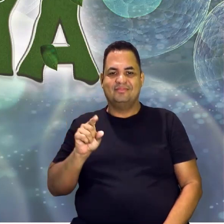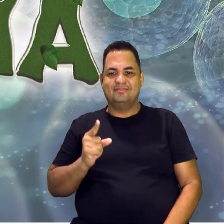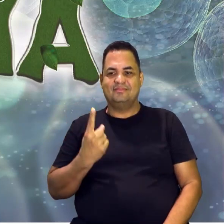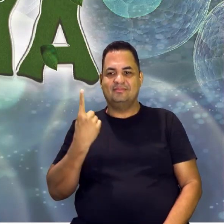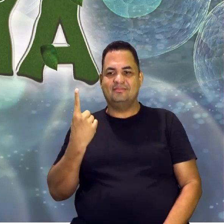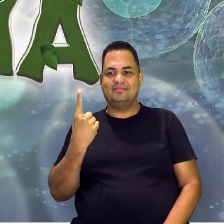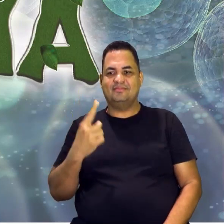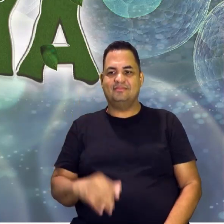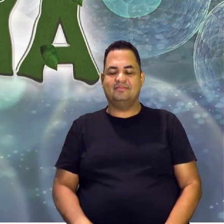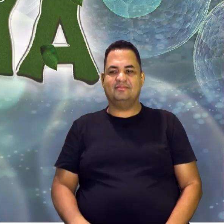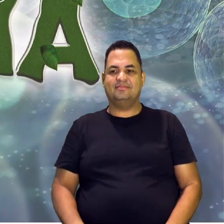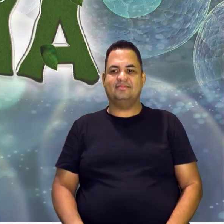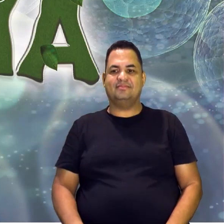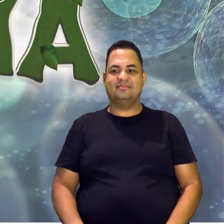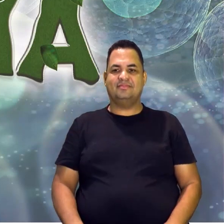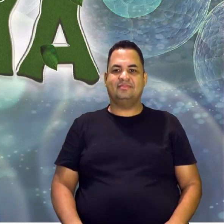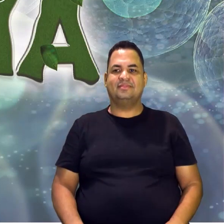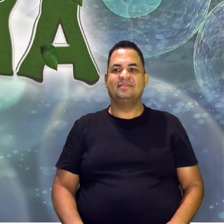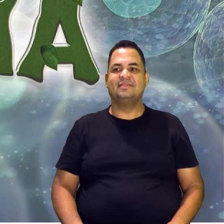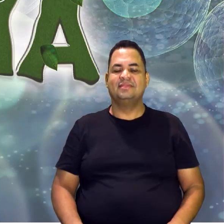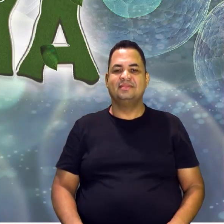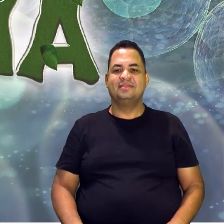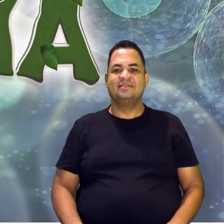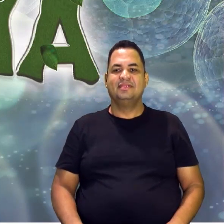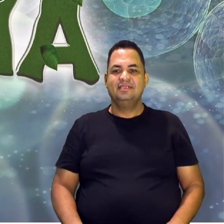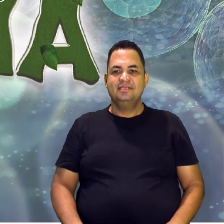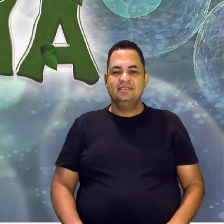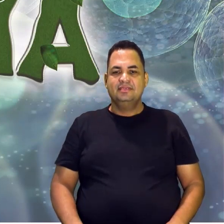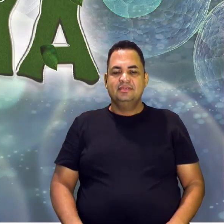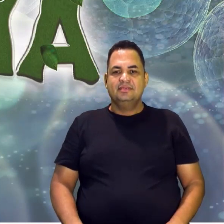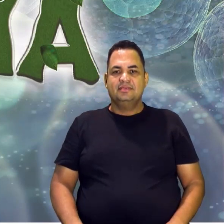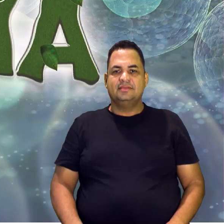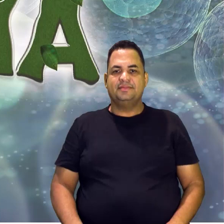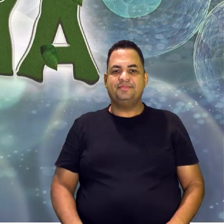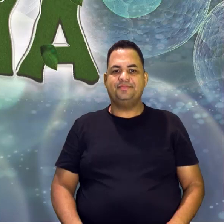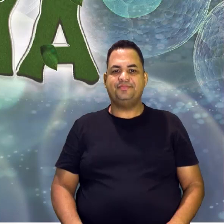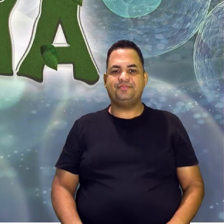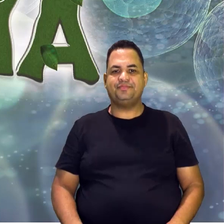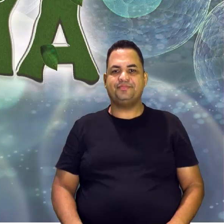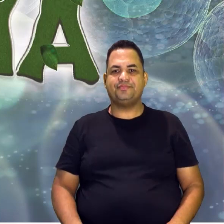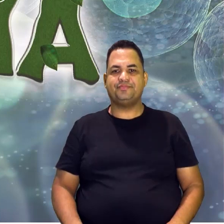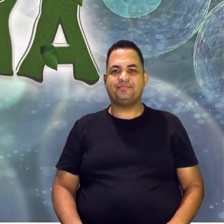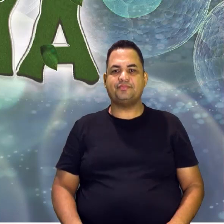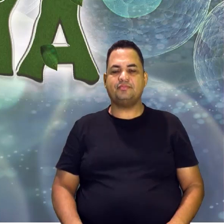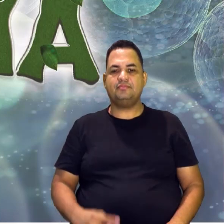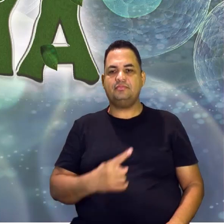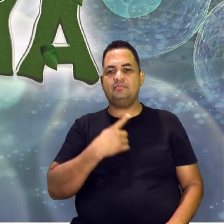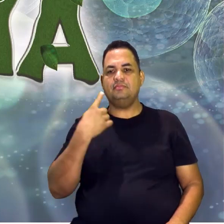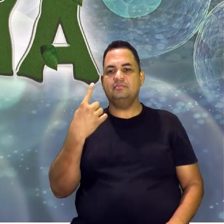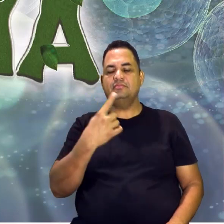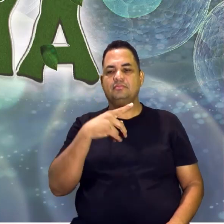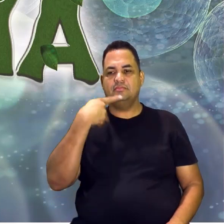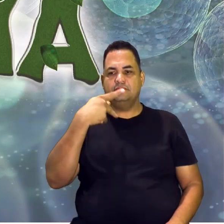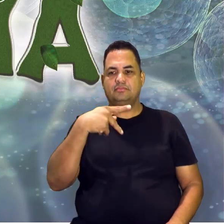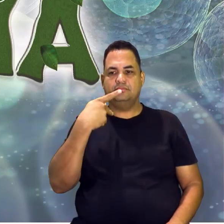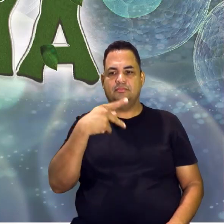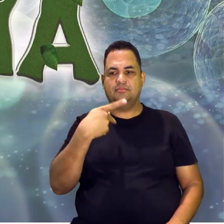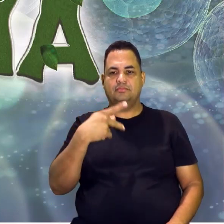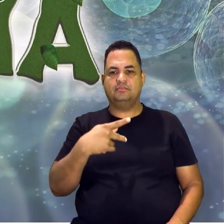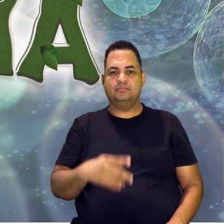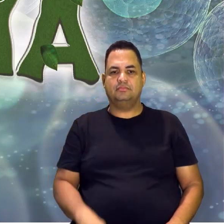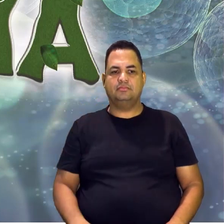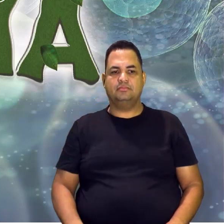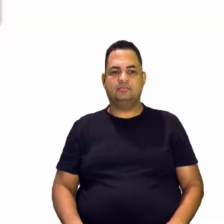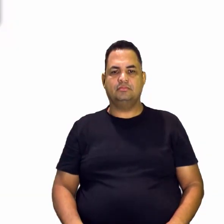29.1, né, galera? Eita, a pessoa tá querendo acelerar aqui o negócio. Aula 29.1, nós estamos falando de... Joga